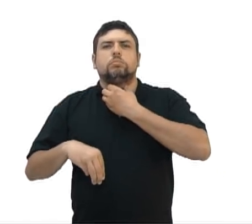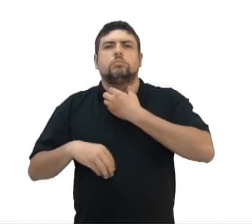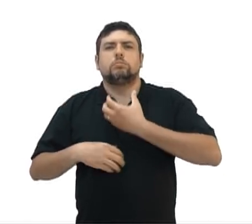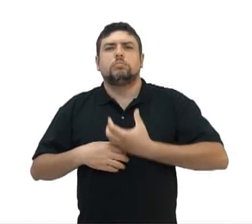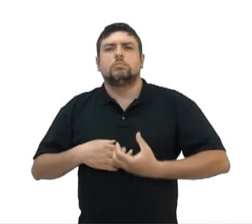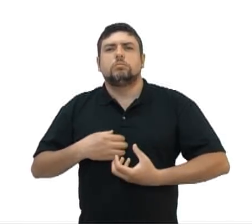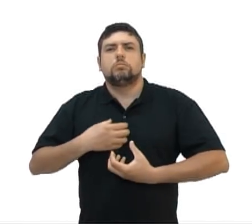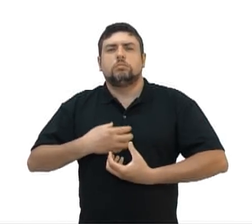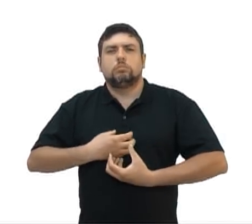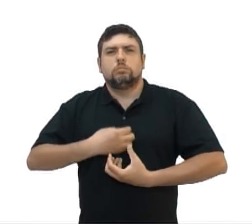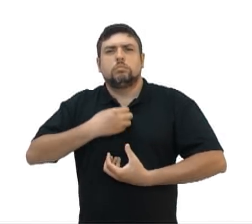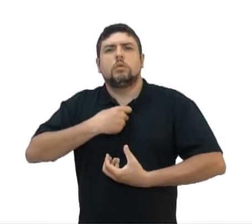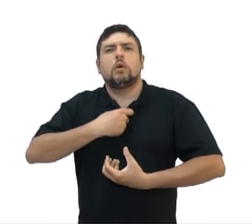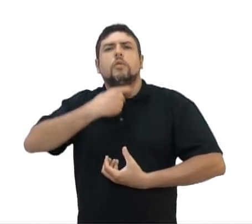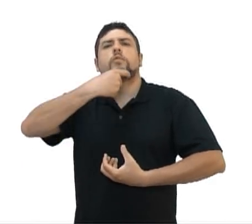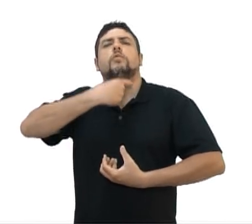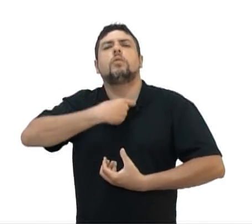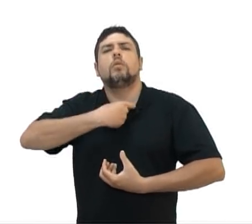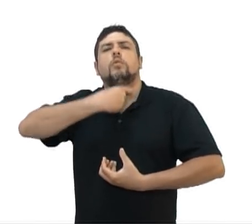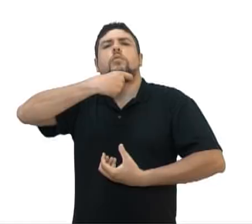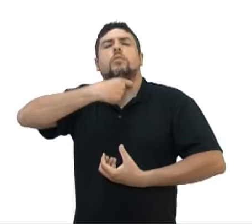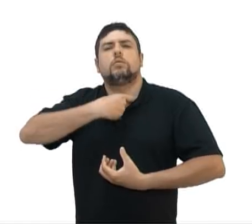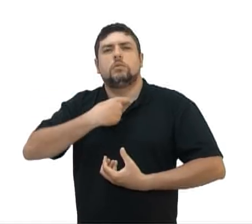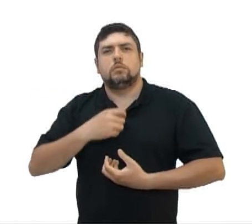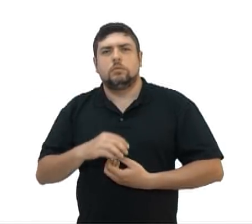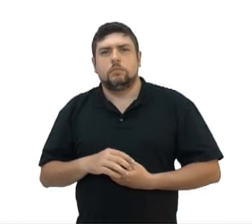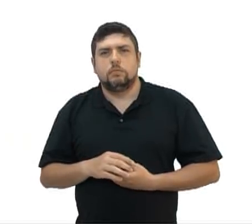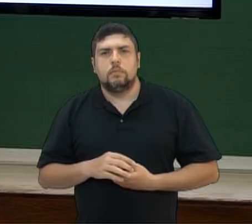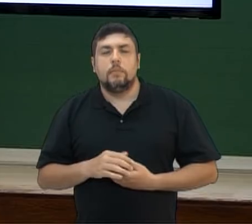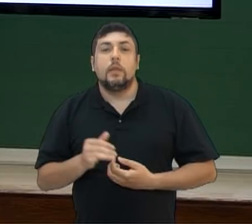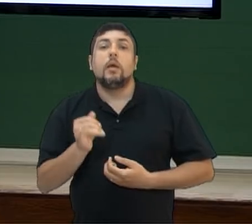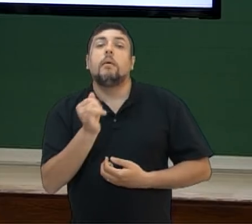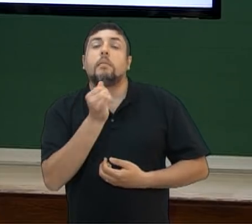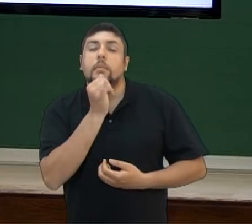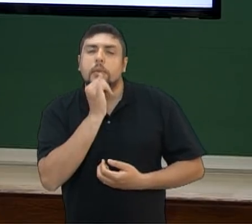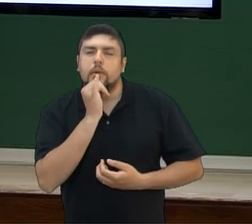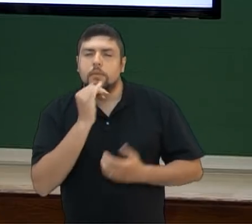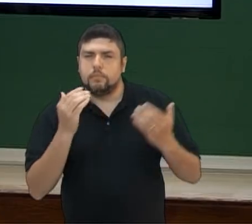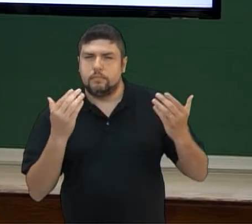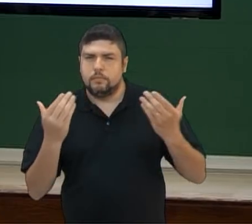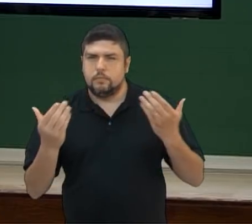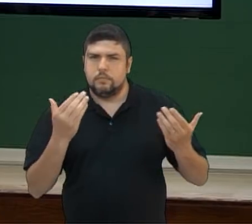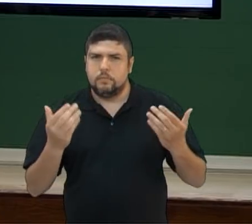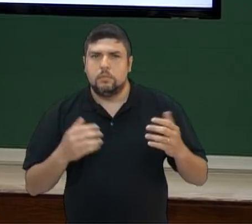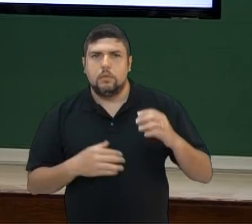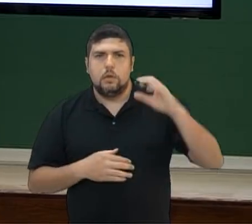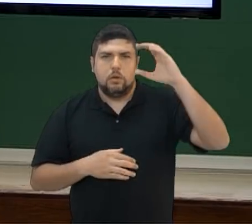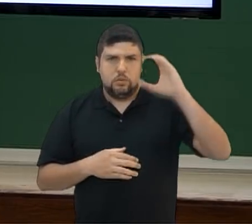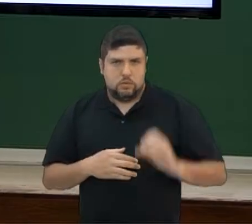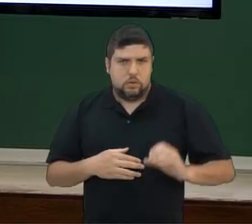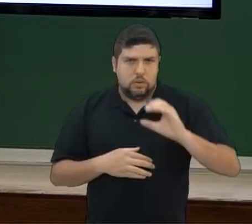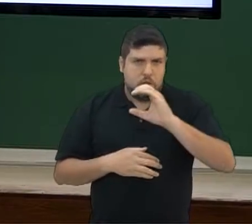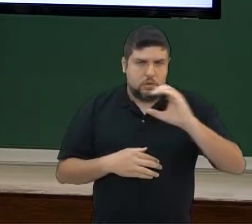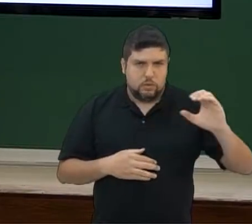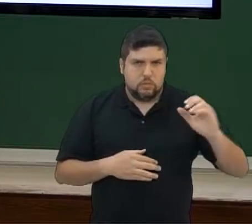Om, Om. Só para comparar, os católicos, quando estão fazendo as novenas e ficam repetindo as orações